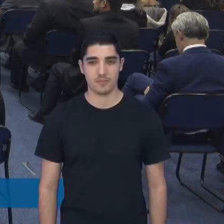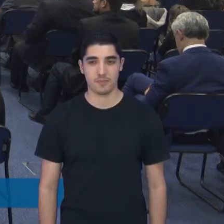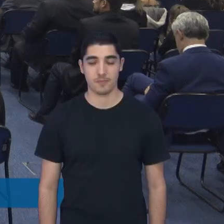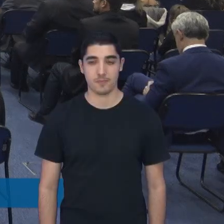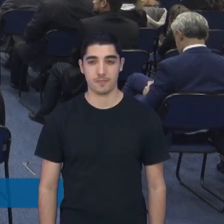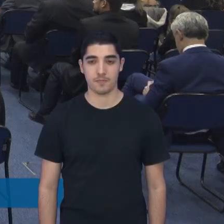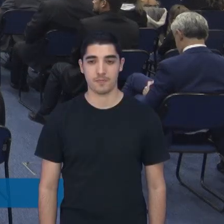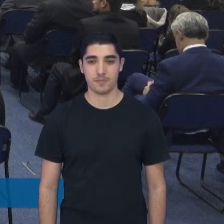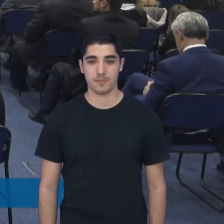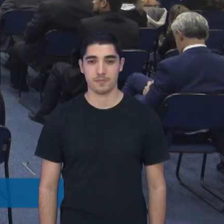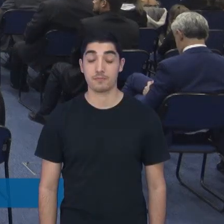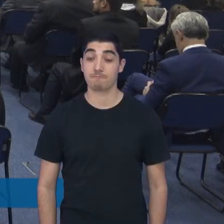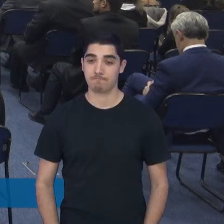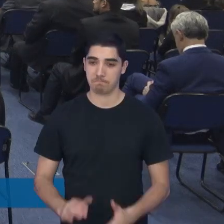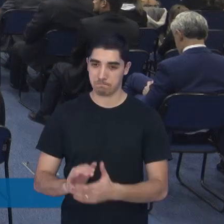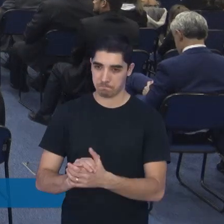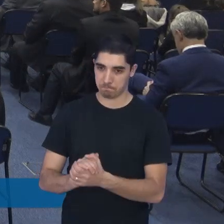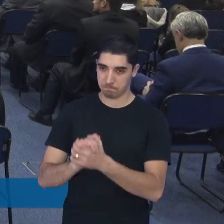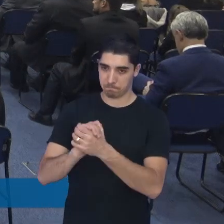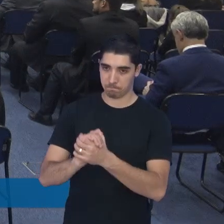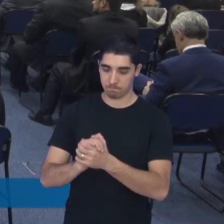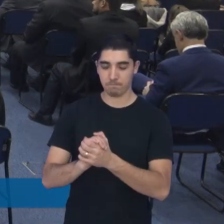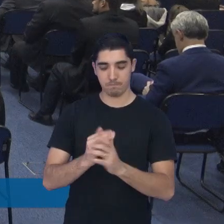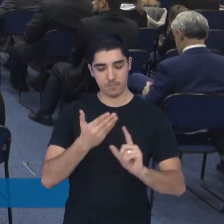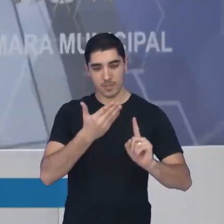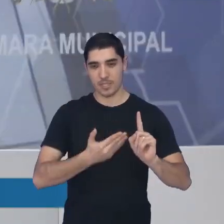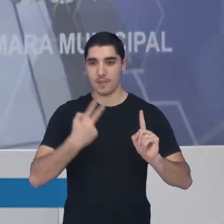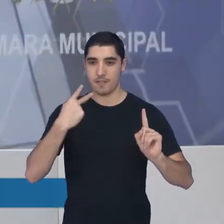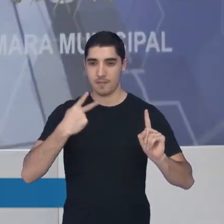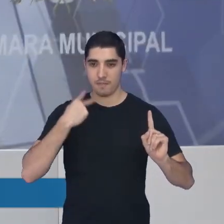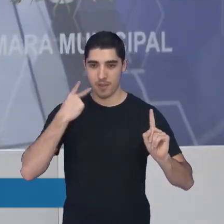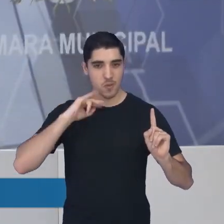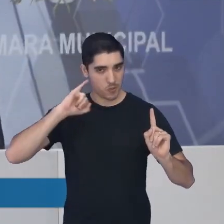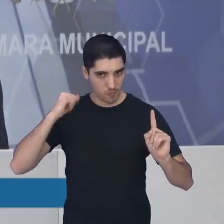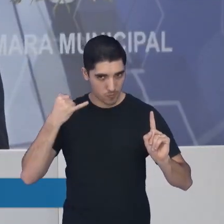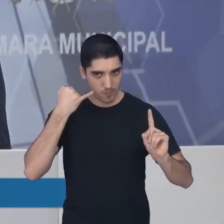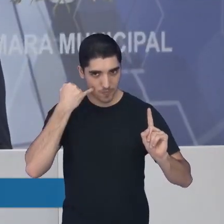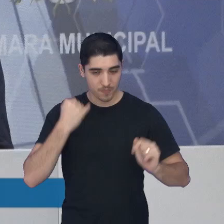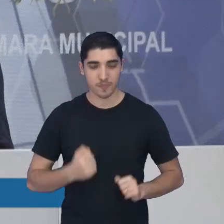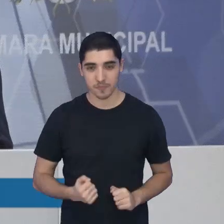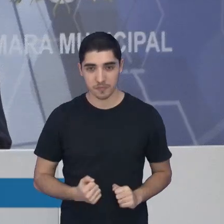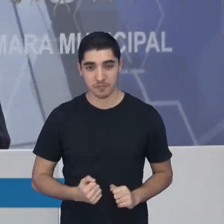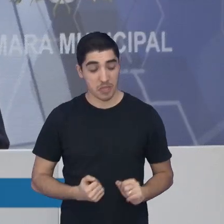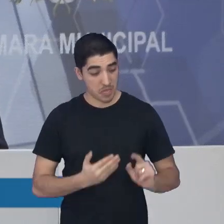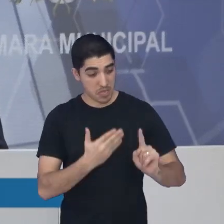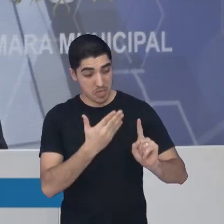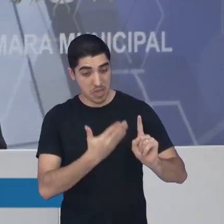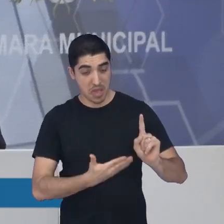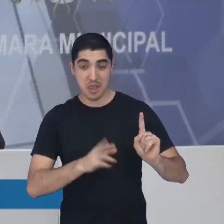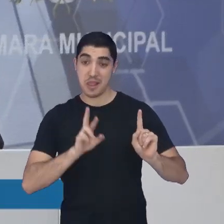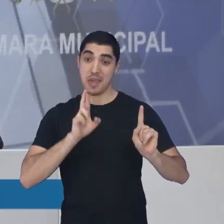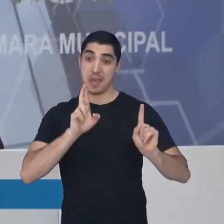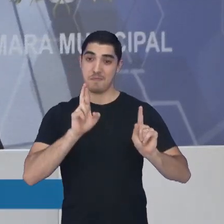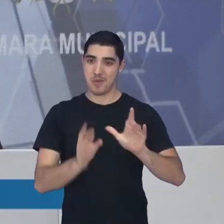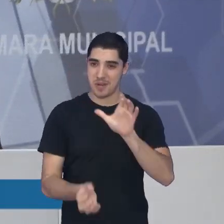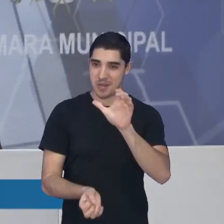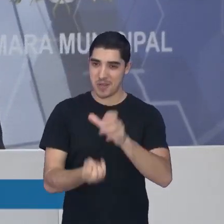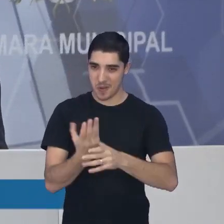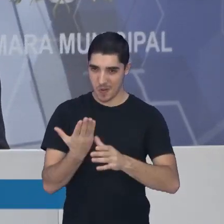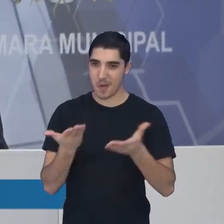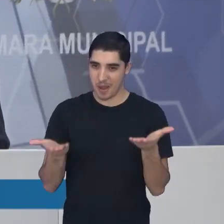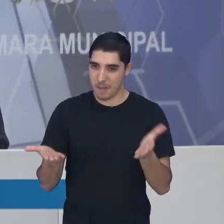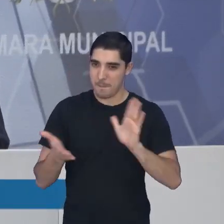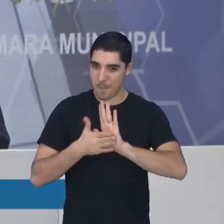Saúdo o vereador Juvenil Silvério, que propôs a homenagem à Faculdade de Direito